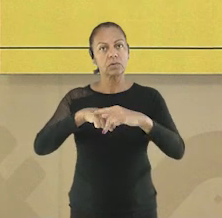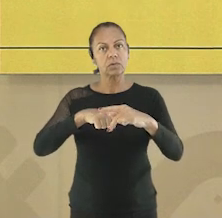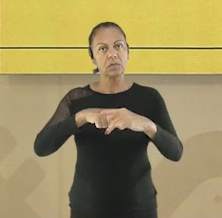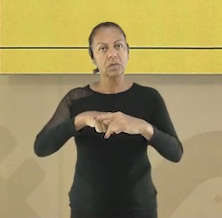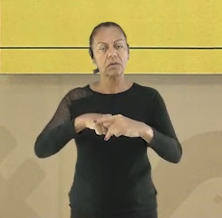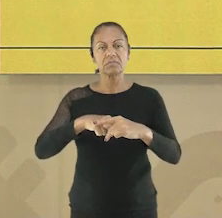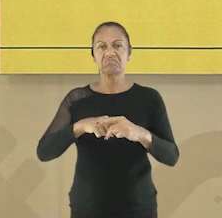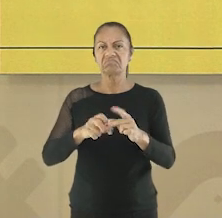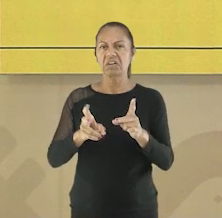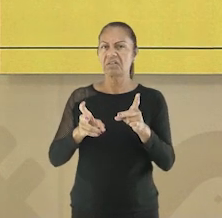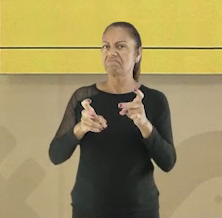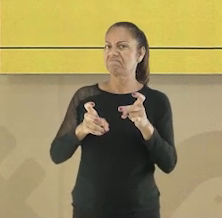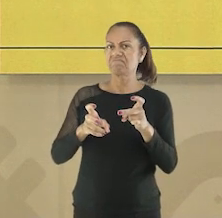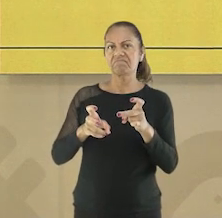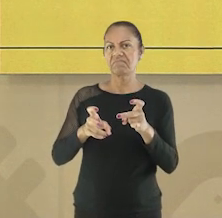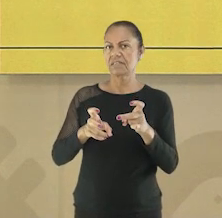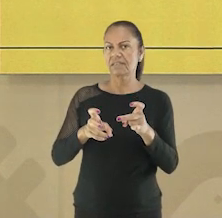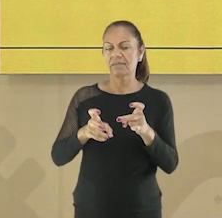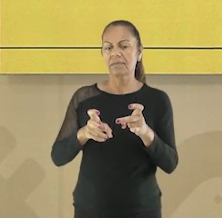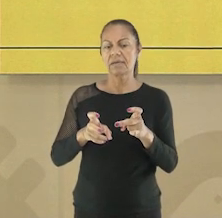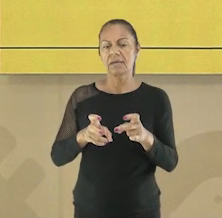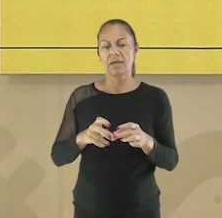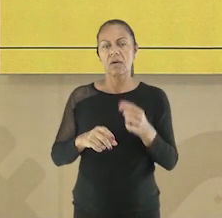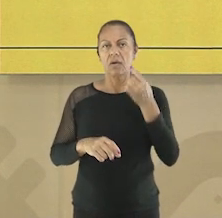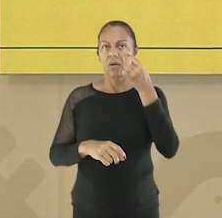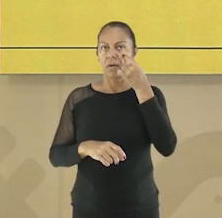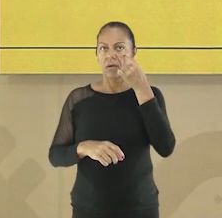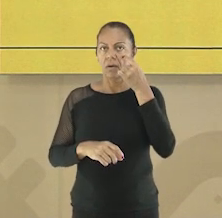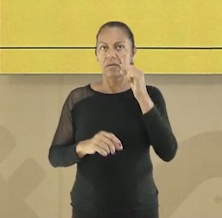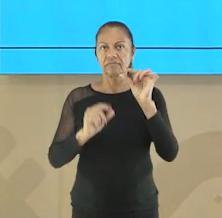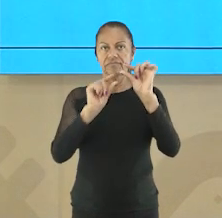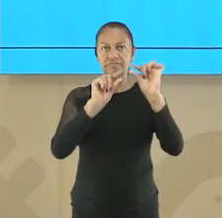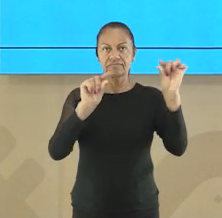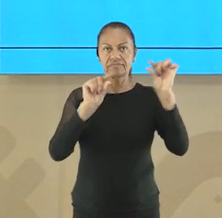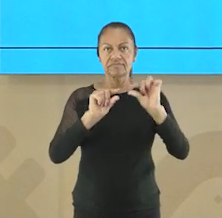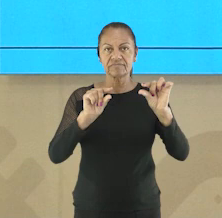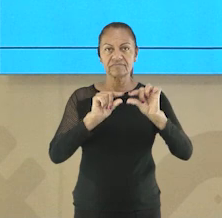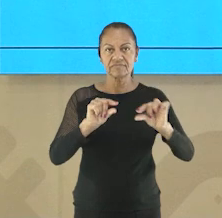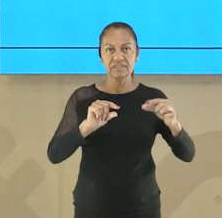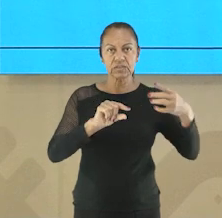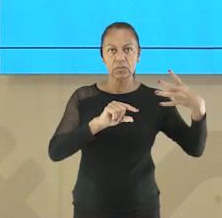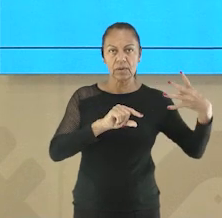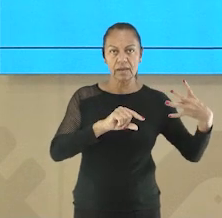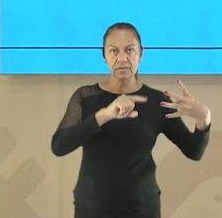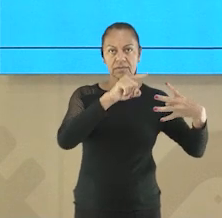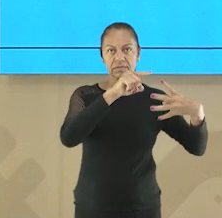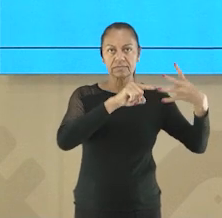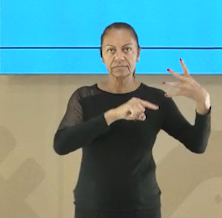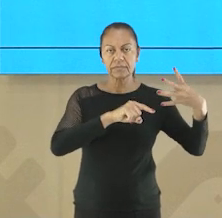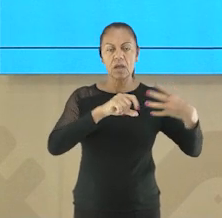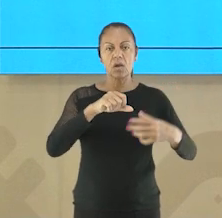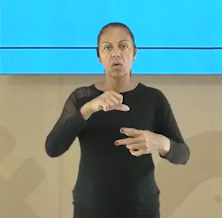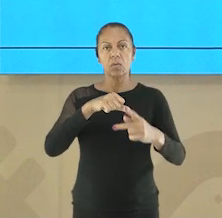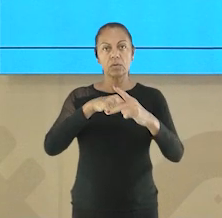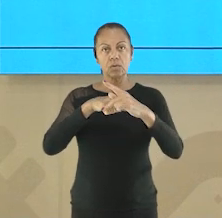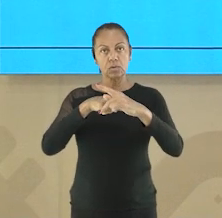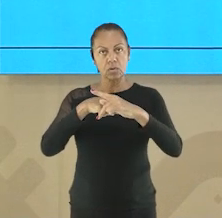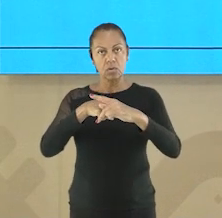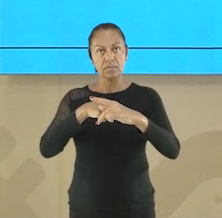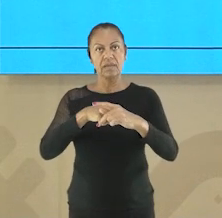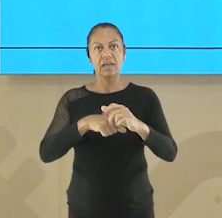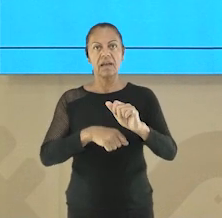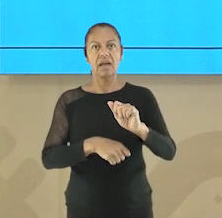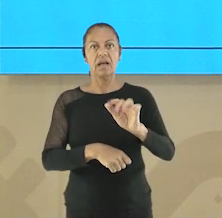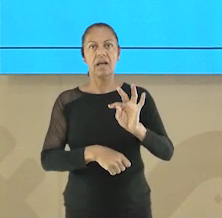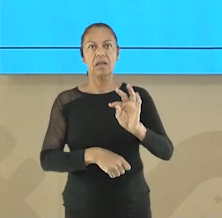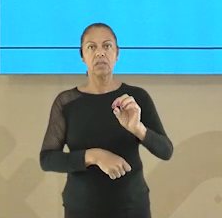colocação pronominal, podem acabar passando despercebidas. Olhem só, no verso 4, me desviando do assunto,